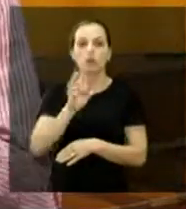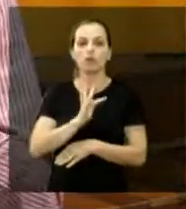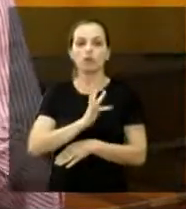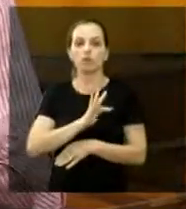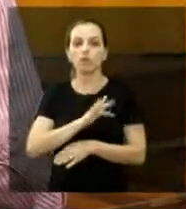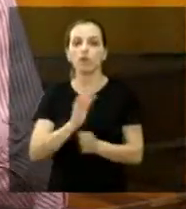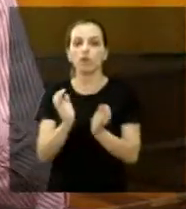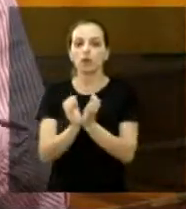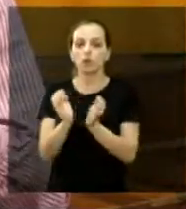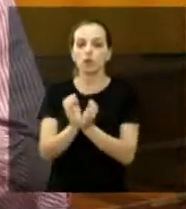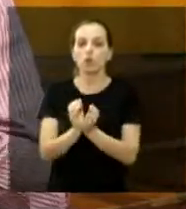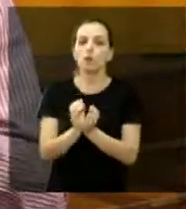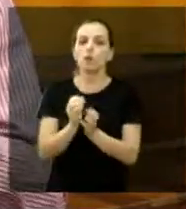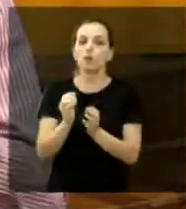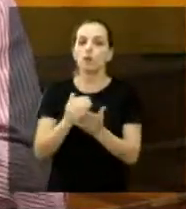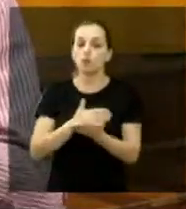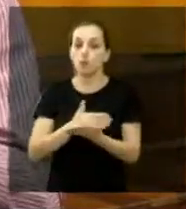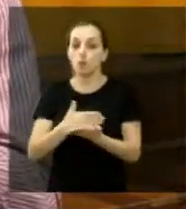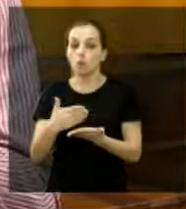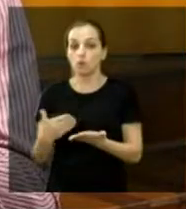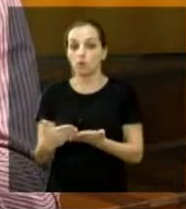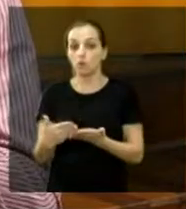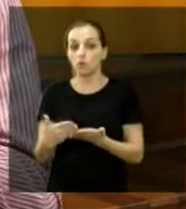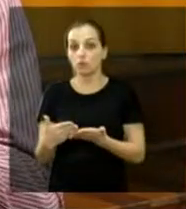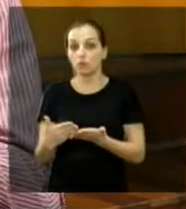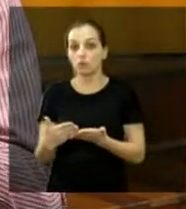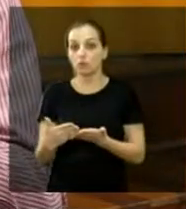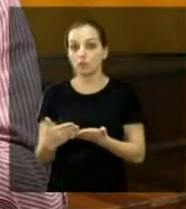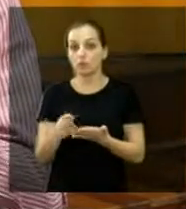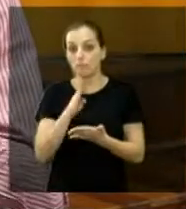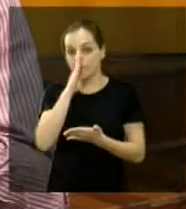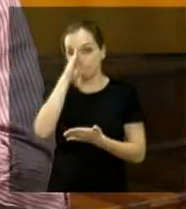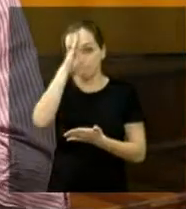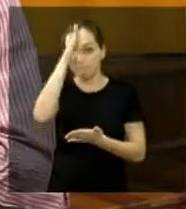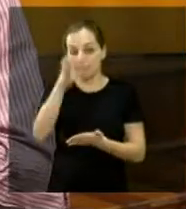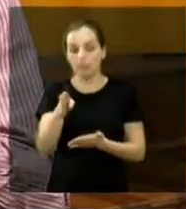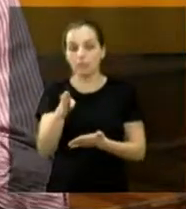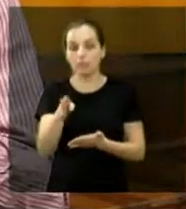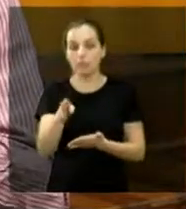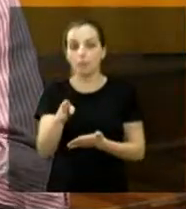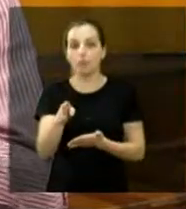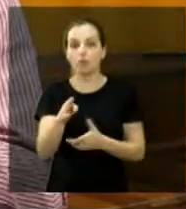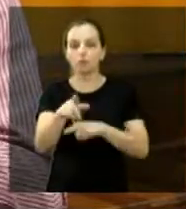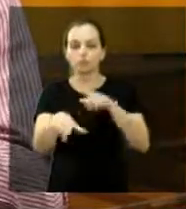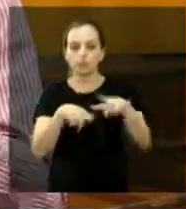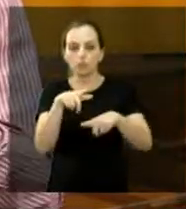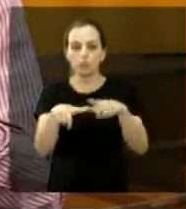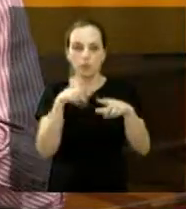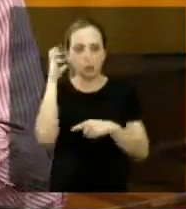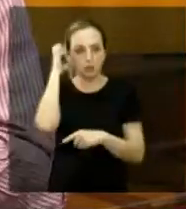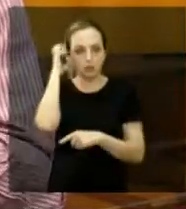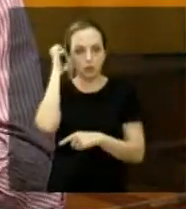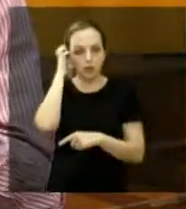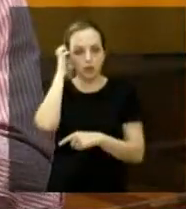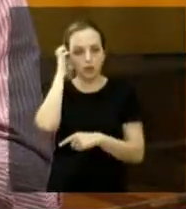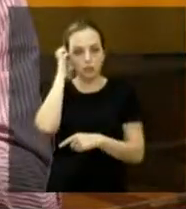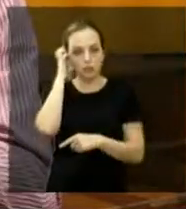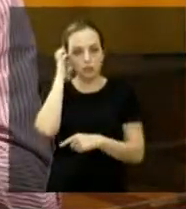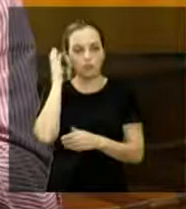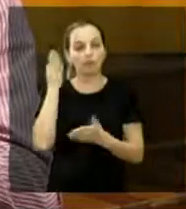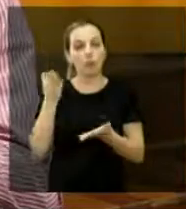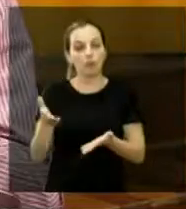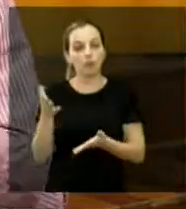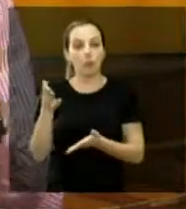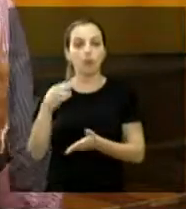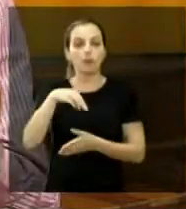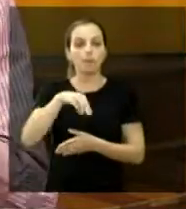a gente passou a colocar a Ferroviária, Wagner, como uma prioridade absoluta do nosso trabalho. E aí foi a vez da Rádio Morada do